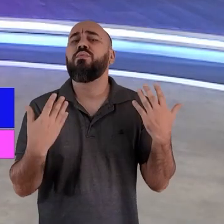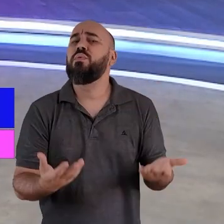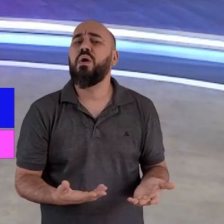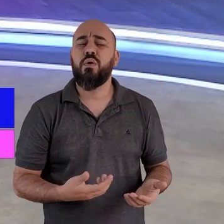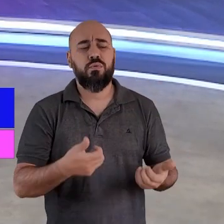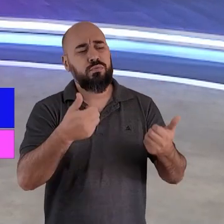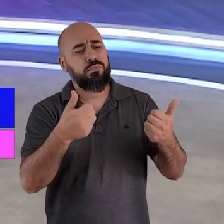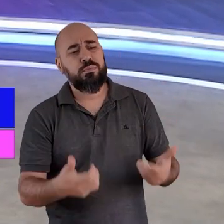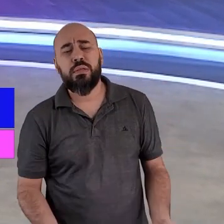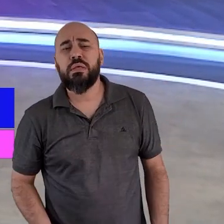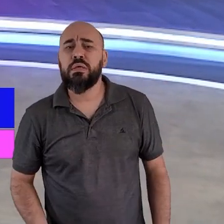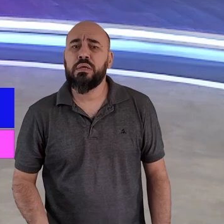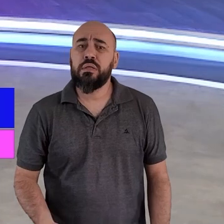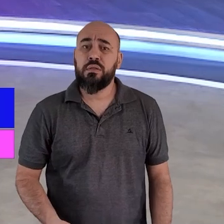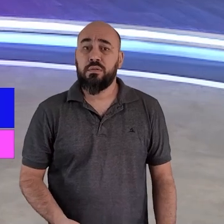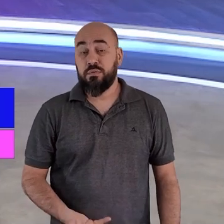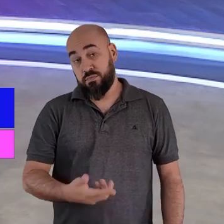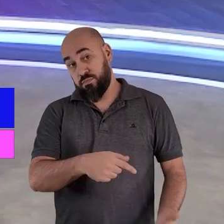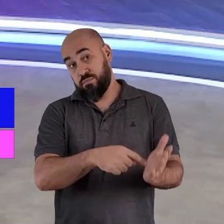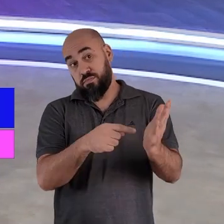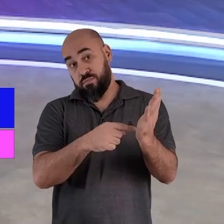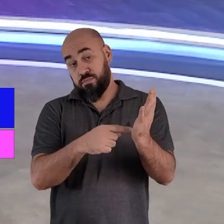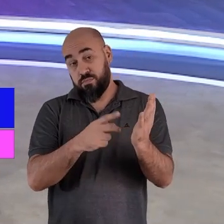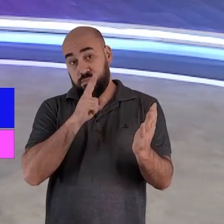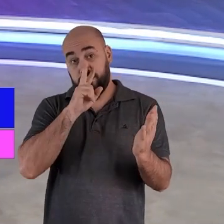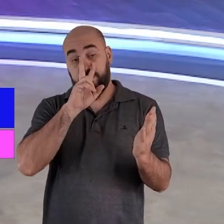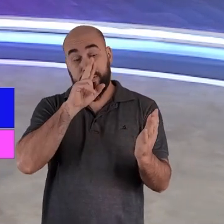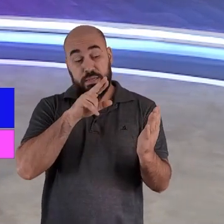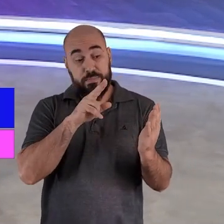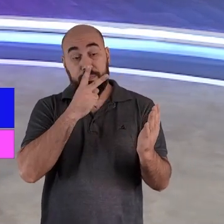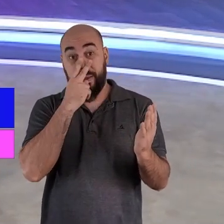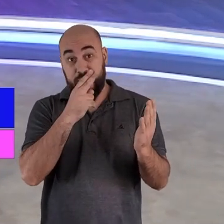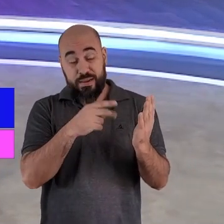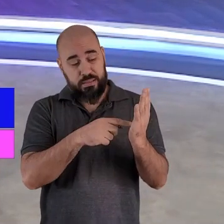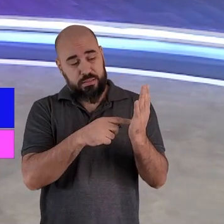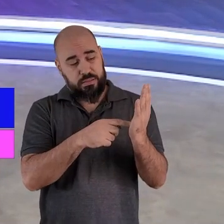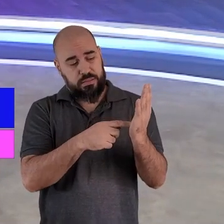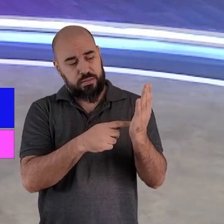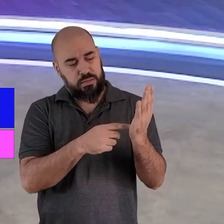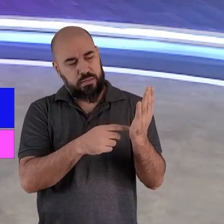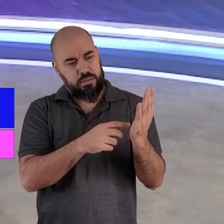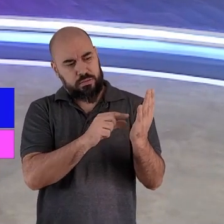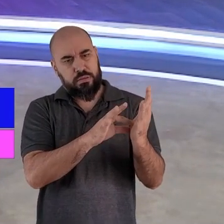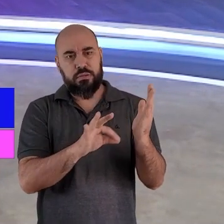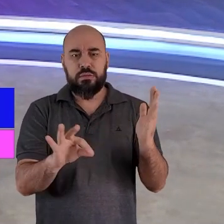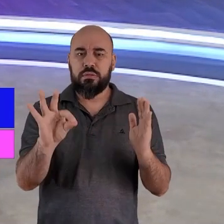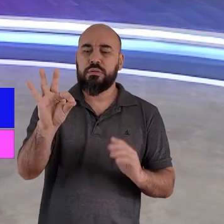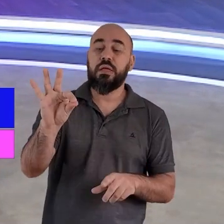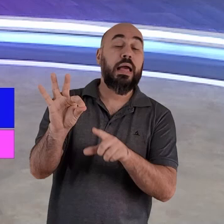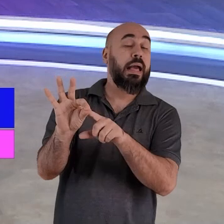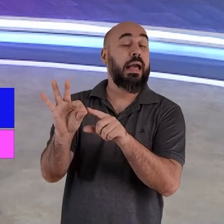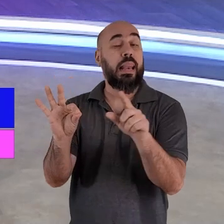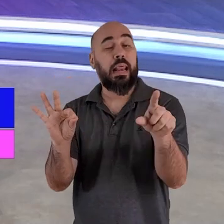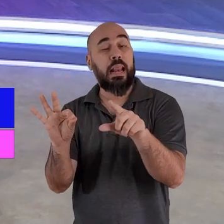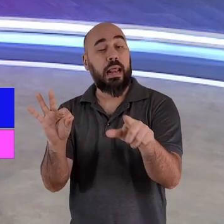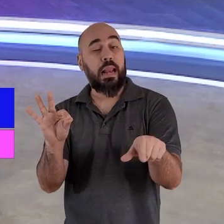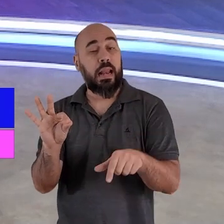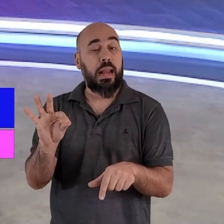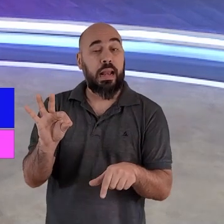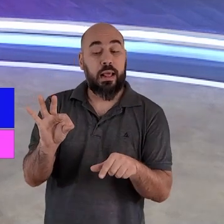é imprescindível para que nós não entremos em algumas mentiras ou heresias, como assim chamamos, que